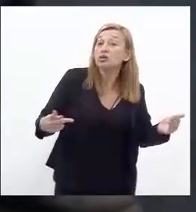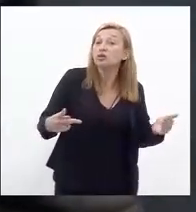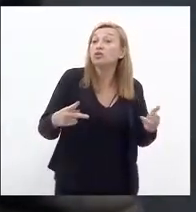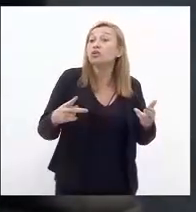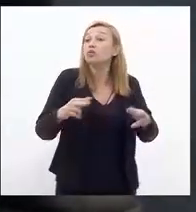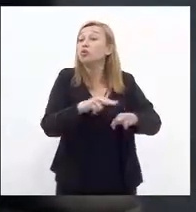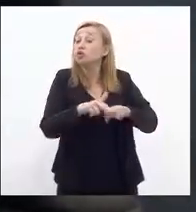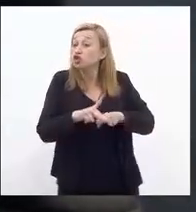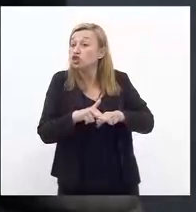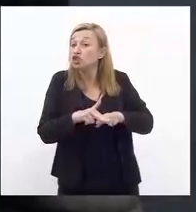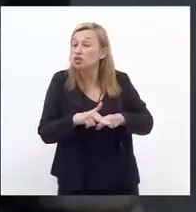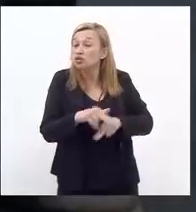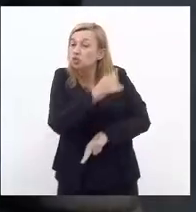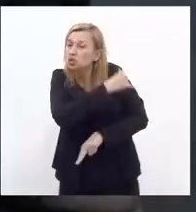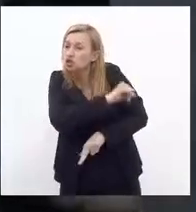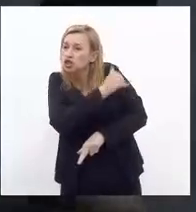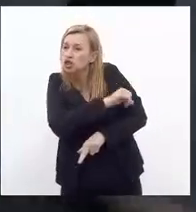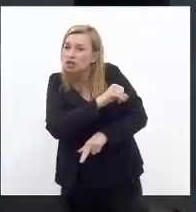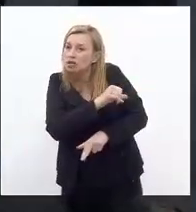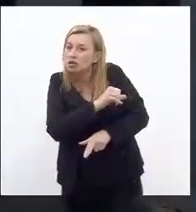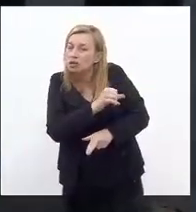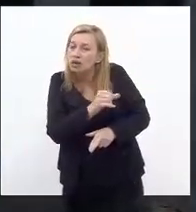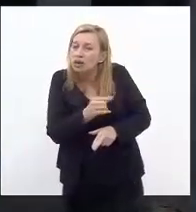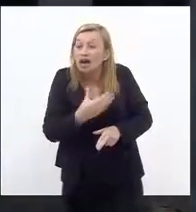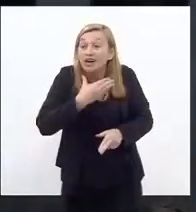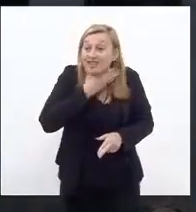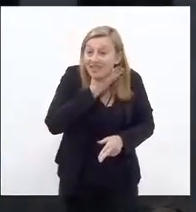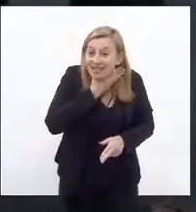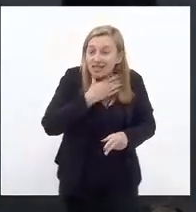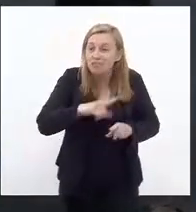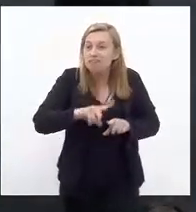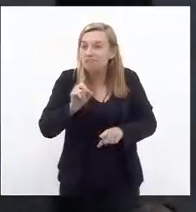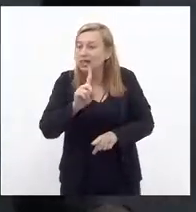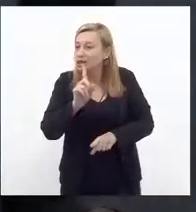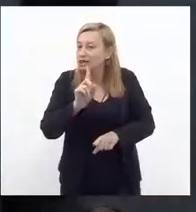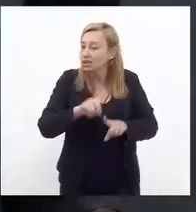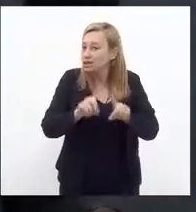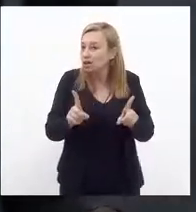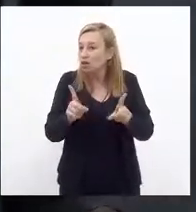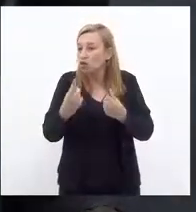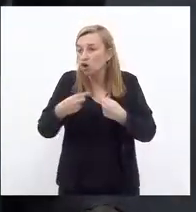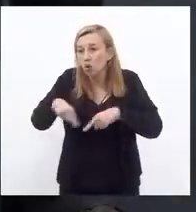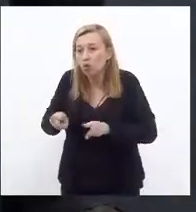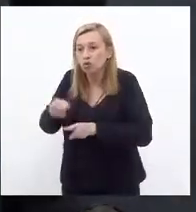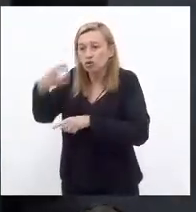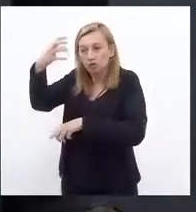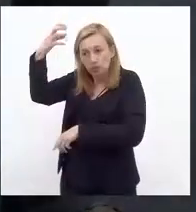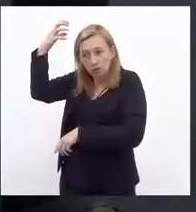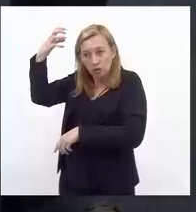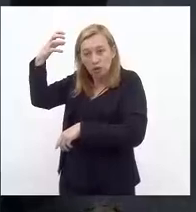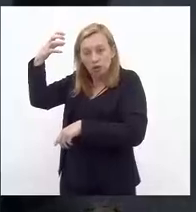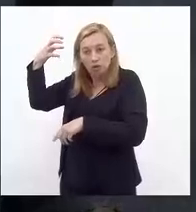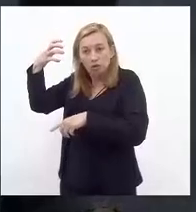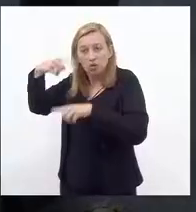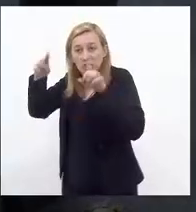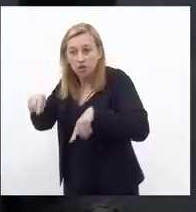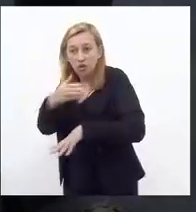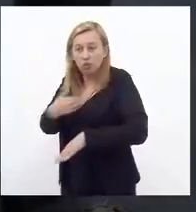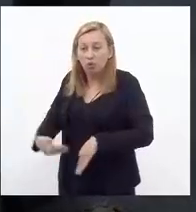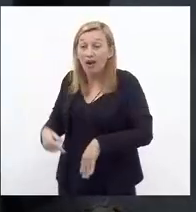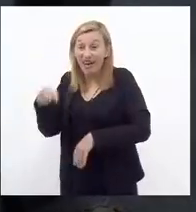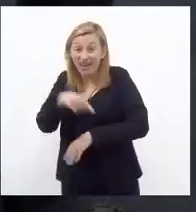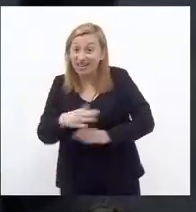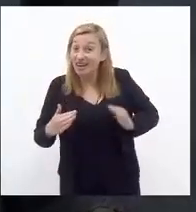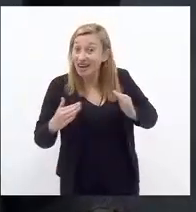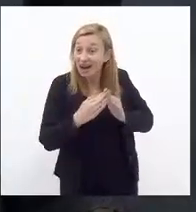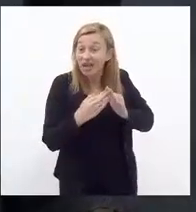de Janeiro Aécio buraco que ele está mas não atacar o servidor público aqui na casa